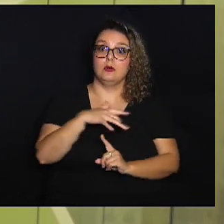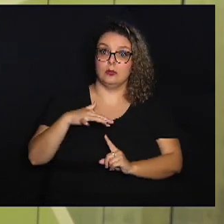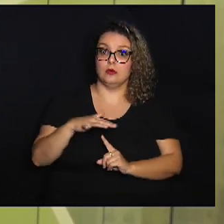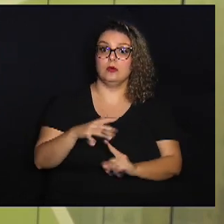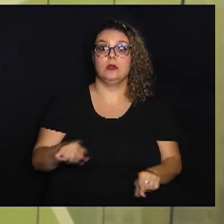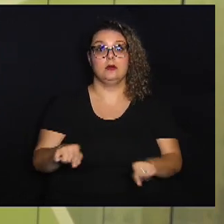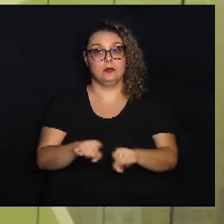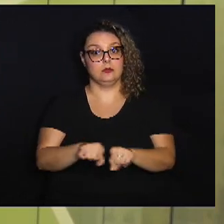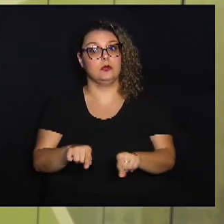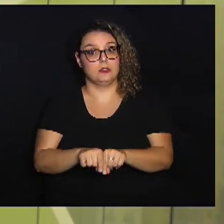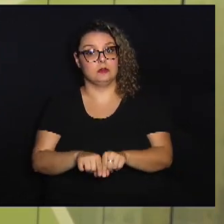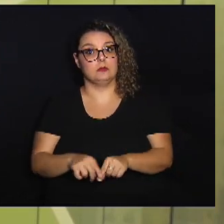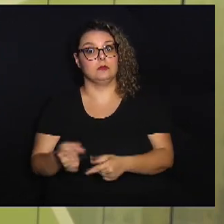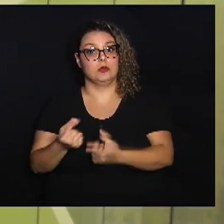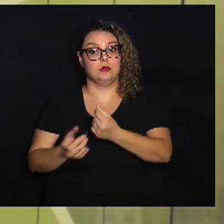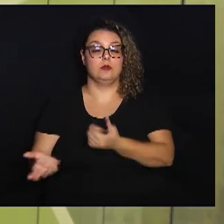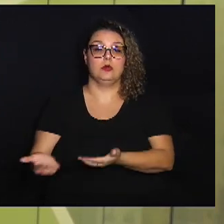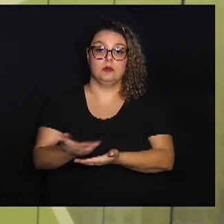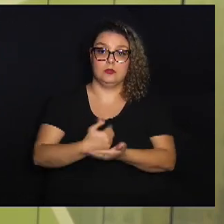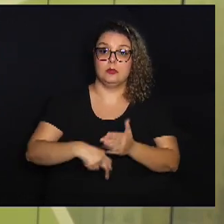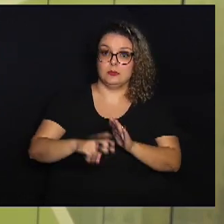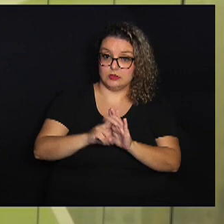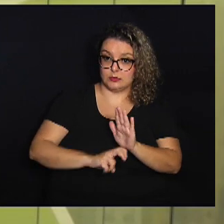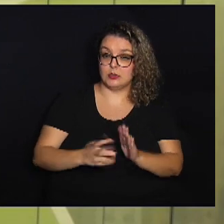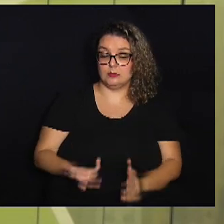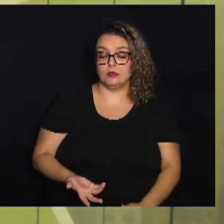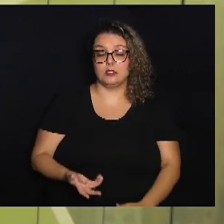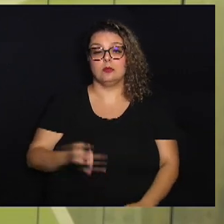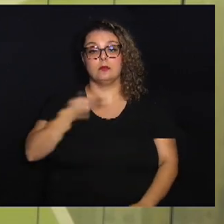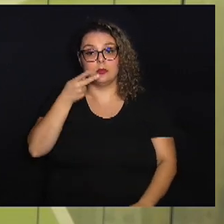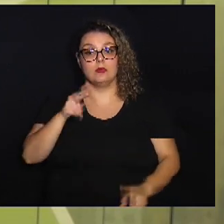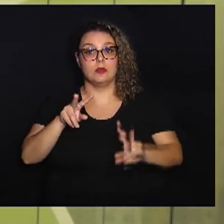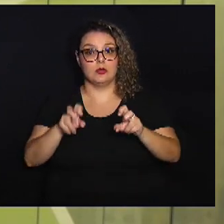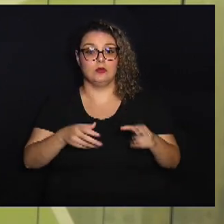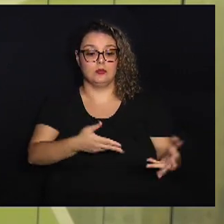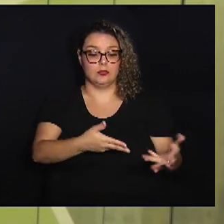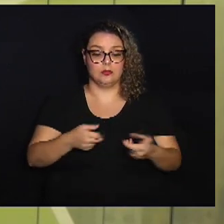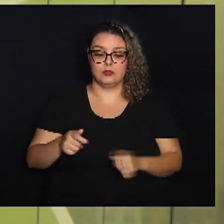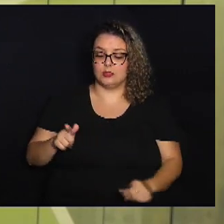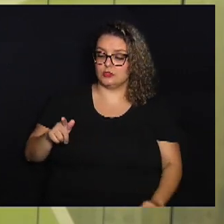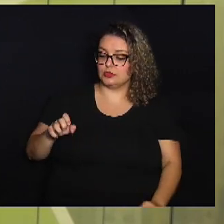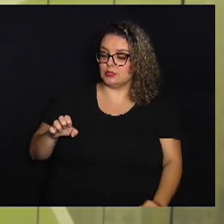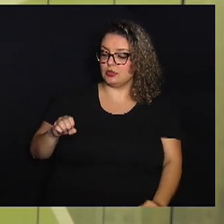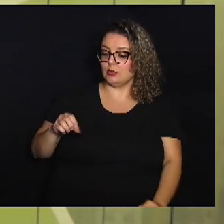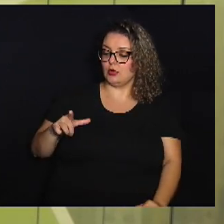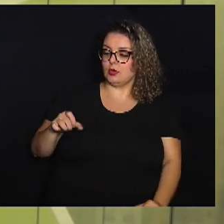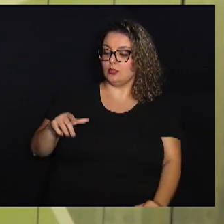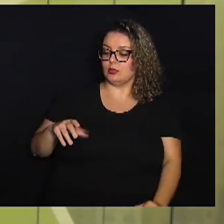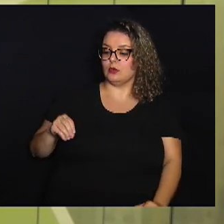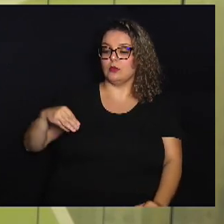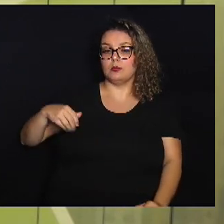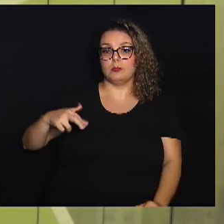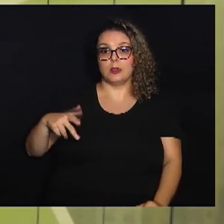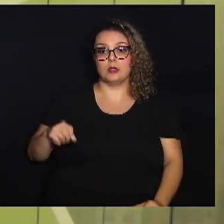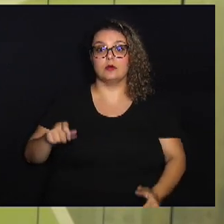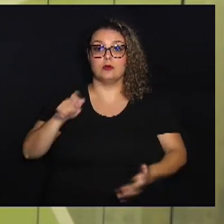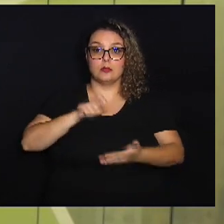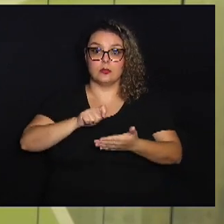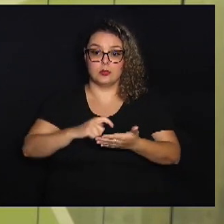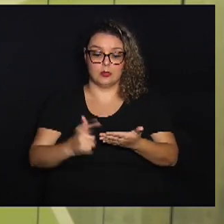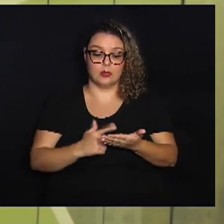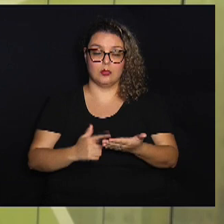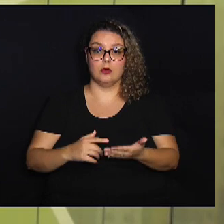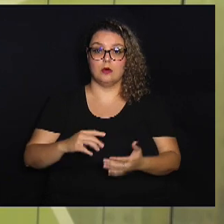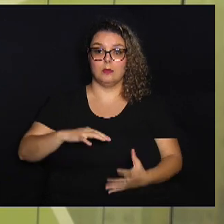para a questão tributária. E para falar sobre esse tema, a gente convidou o geólogo Marco Moraes, que é o autor do livro Planeta